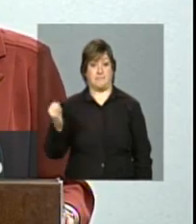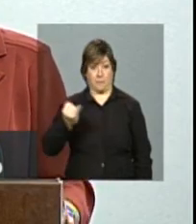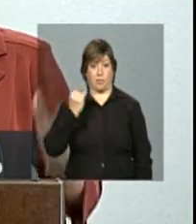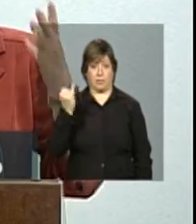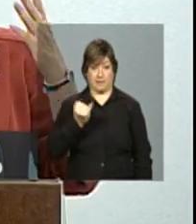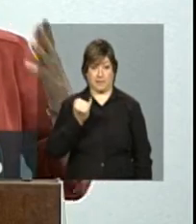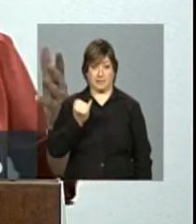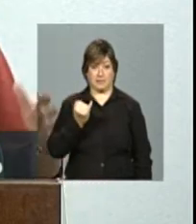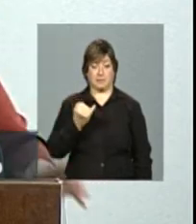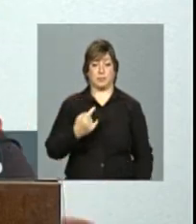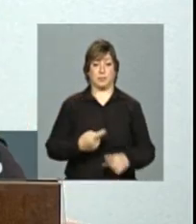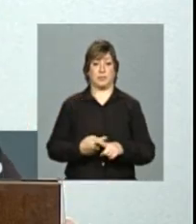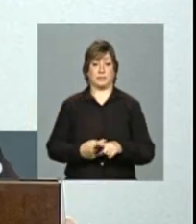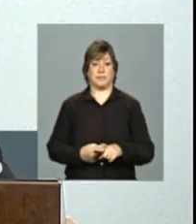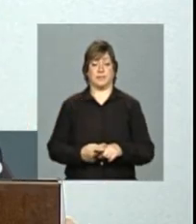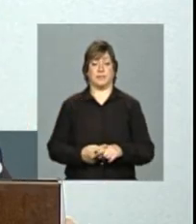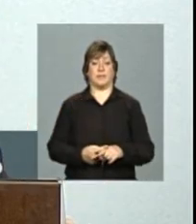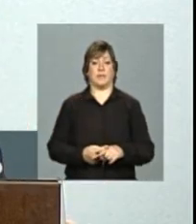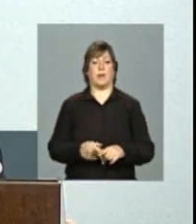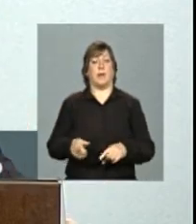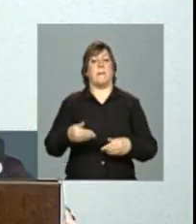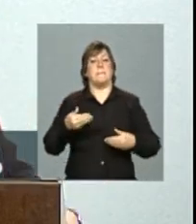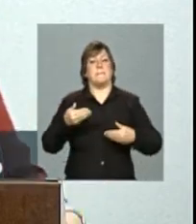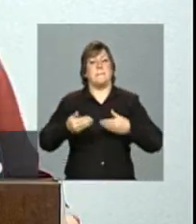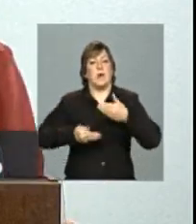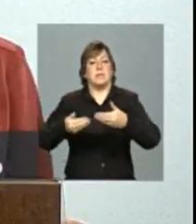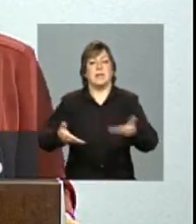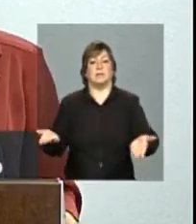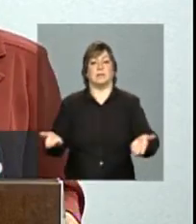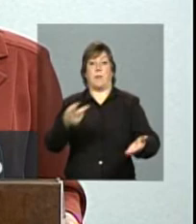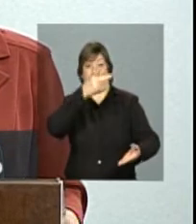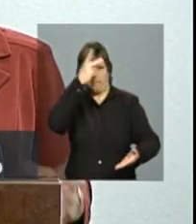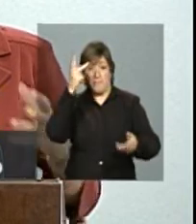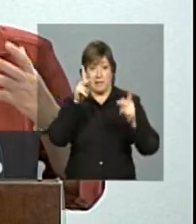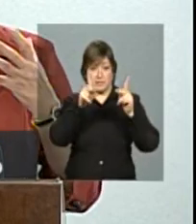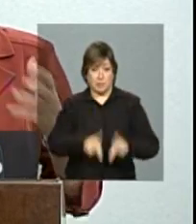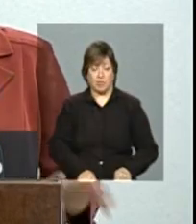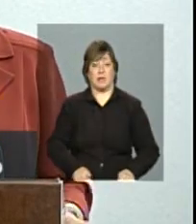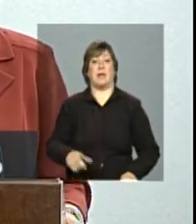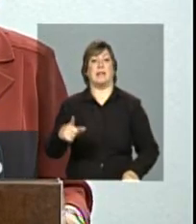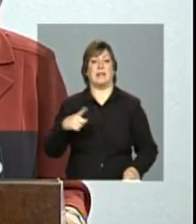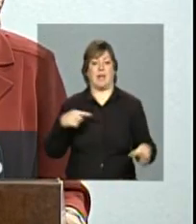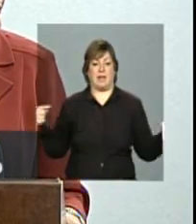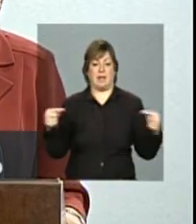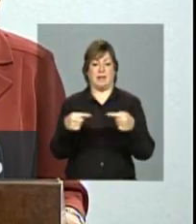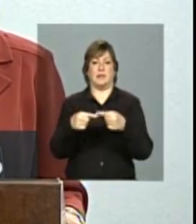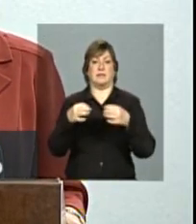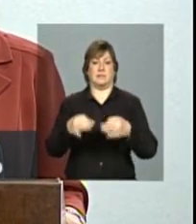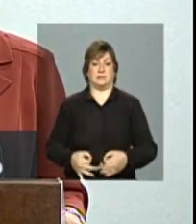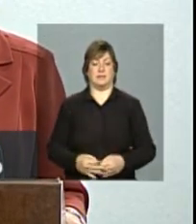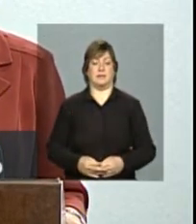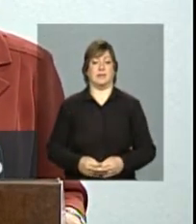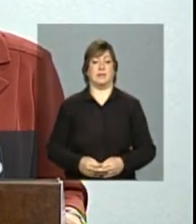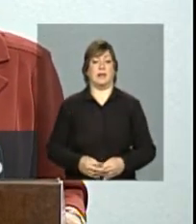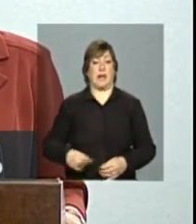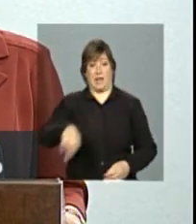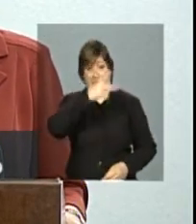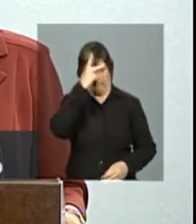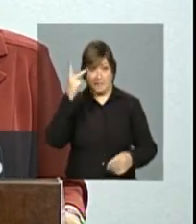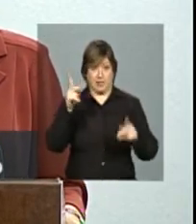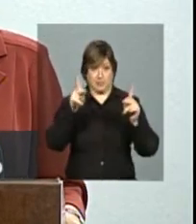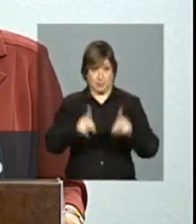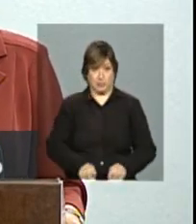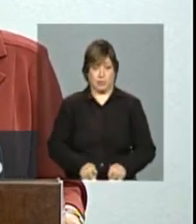porque processos e pessoas tem uma ligação íntima as pessoas